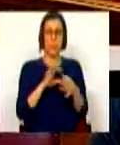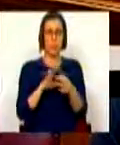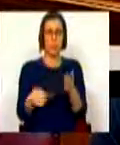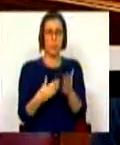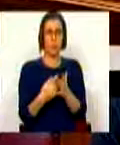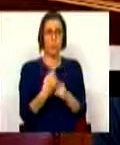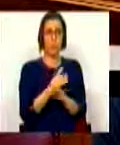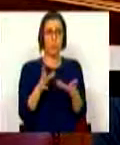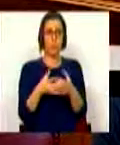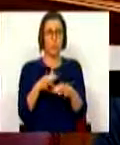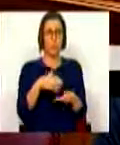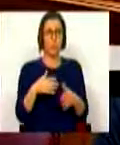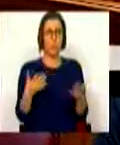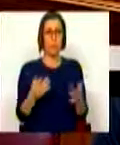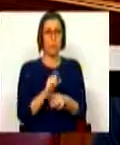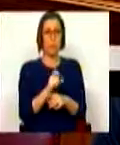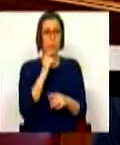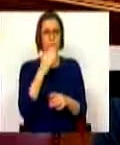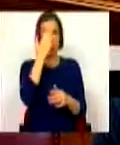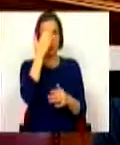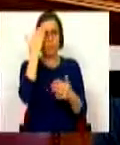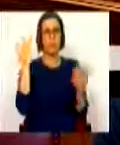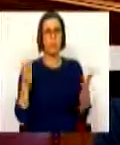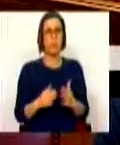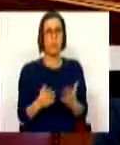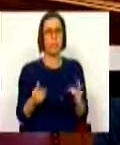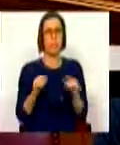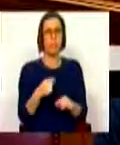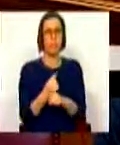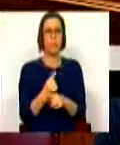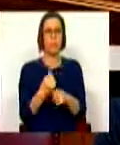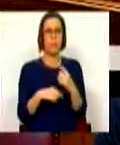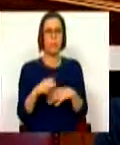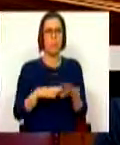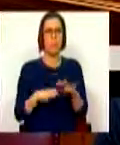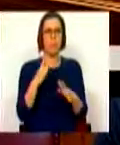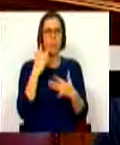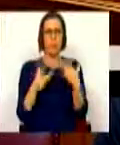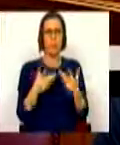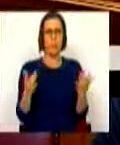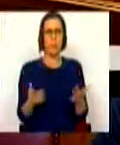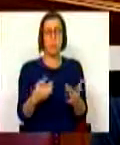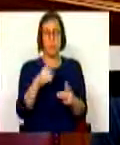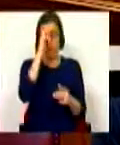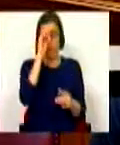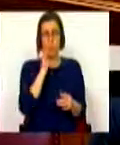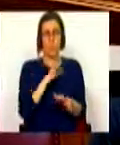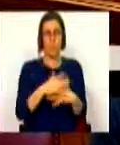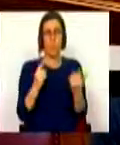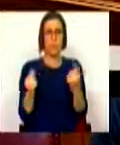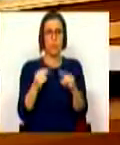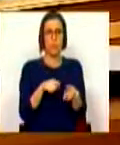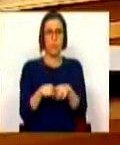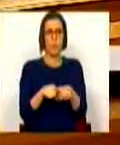propostas dos outros grupos parlamentares. Logo só posso deduzir que está aqui também a fazer teatro e a desrespeitar este